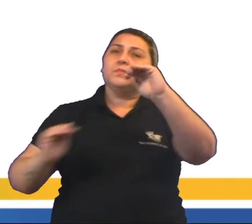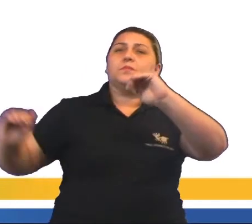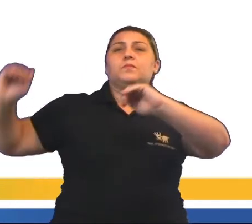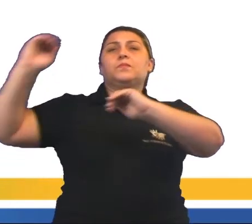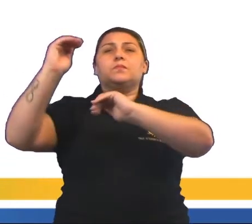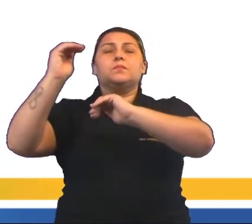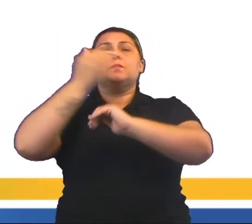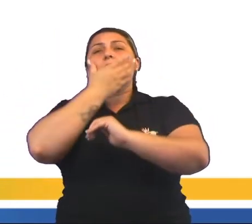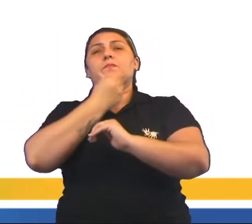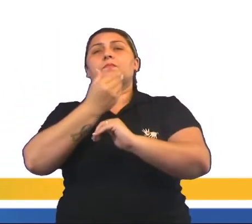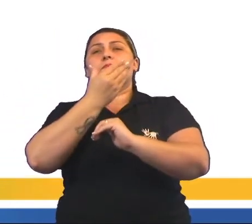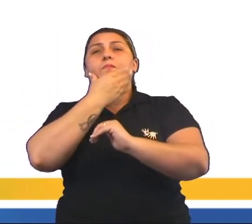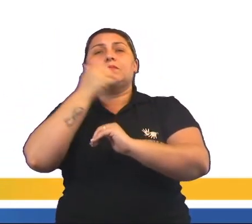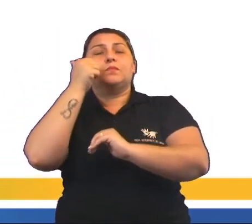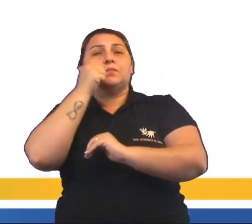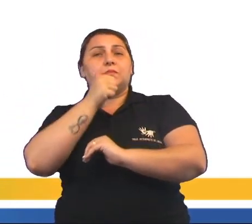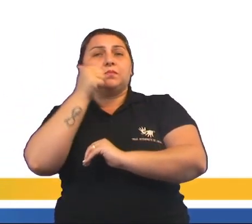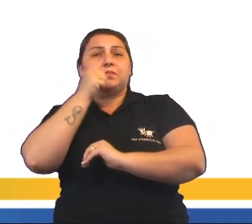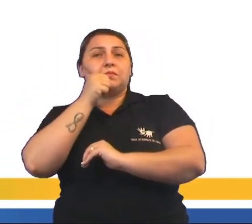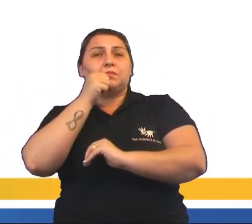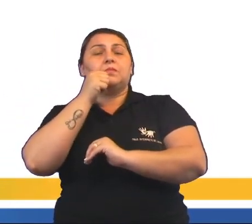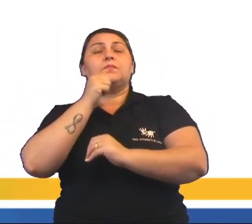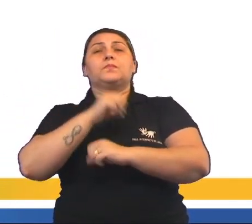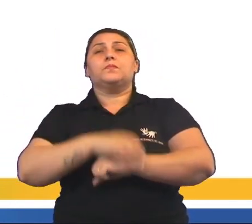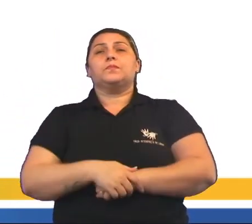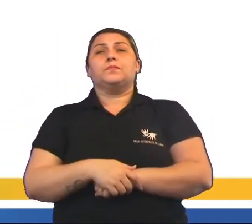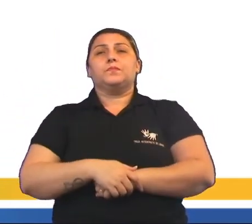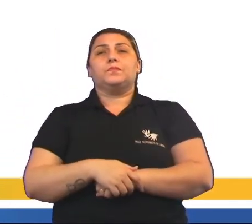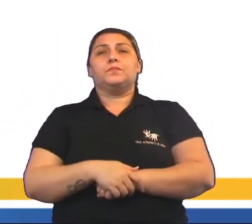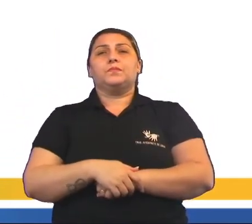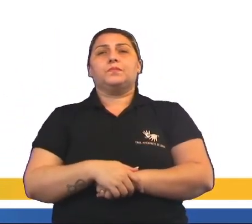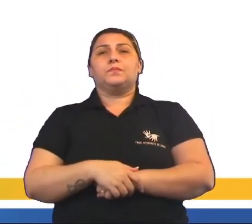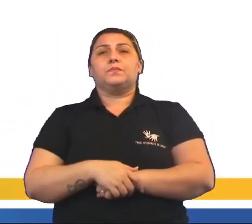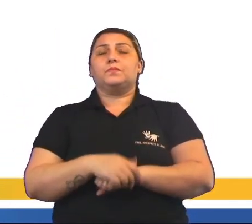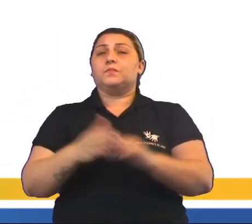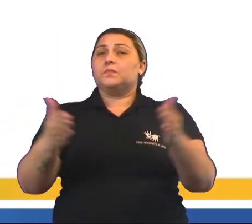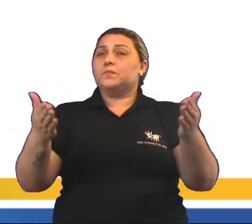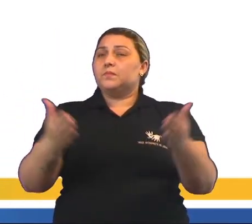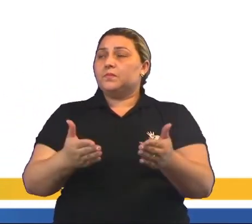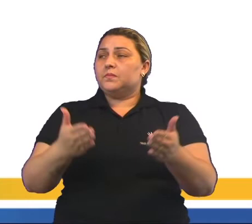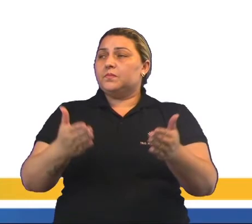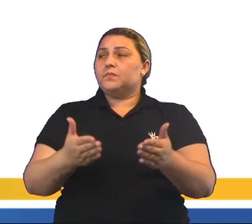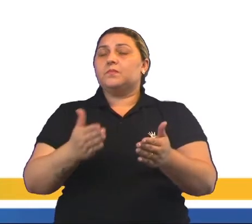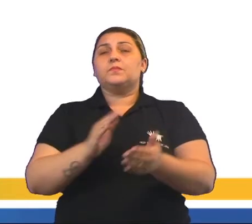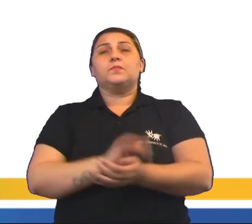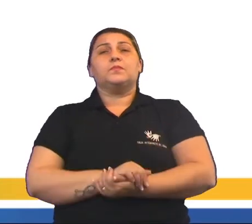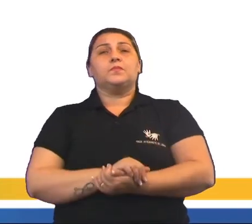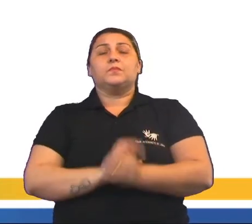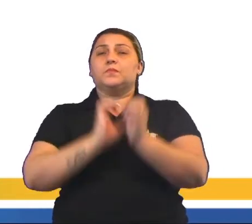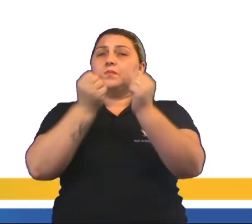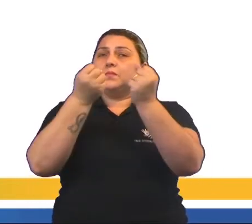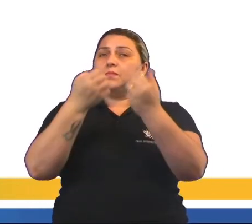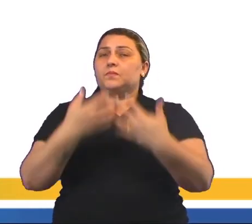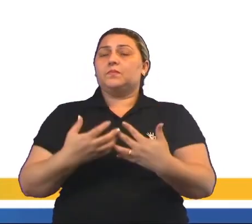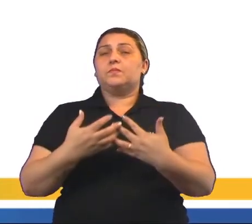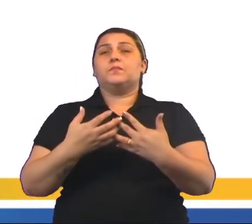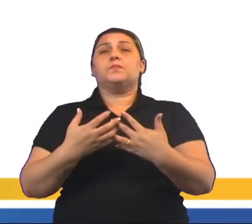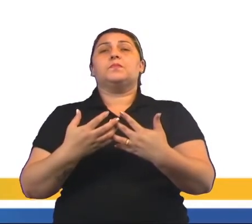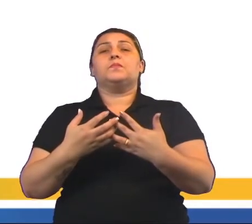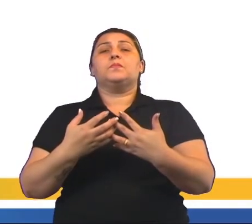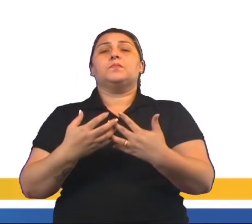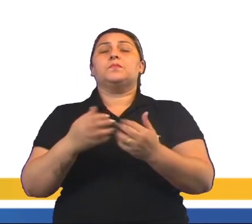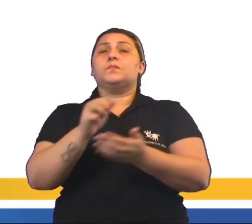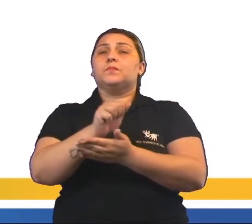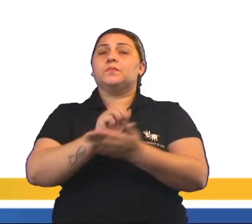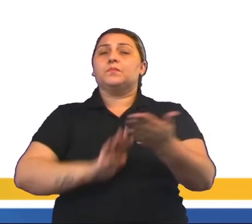supremacia masculina em relação ao gênero feminino. Agora, diante dessas considerações, vamos ao